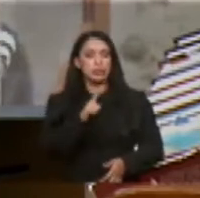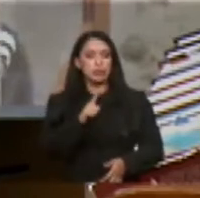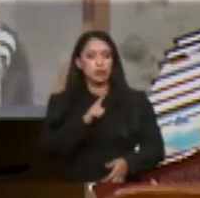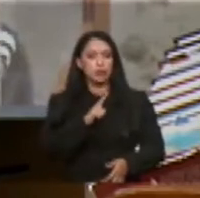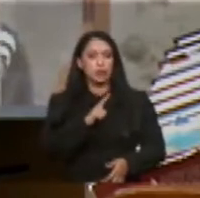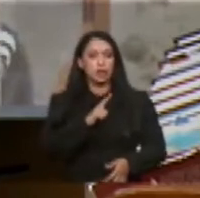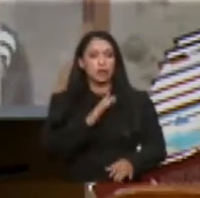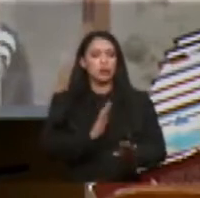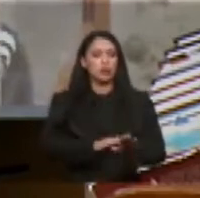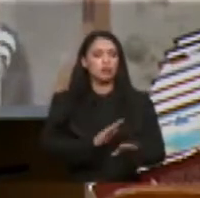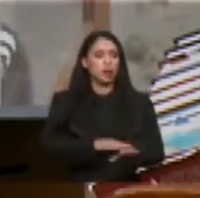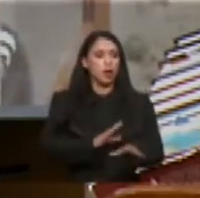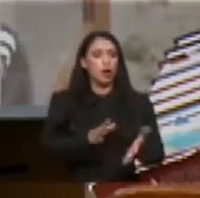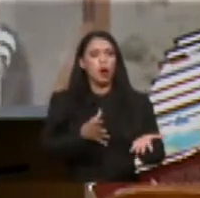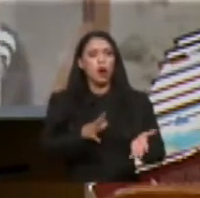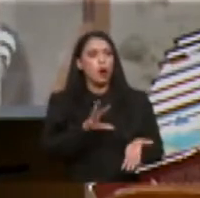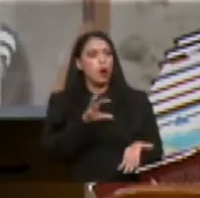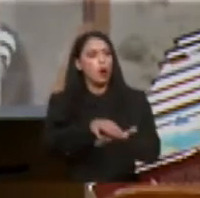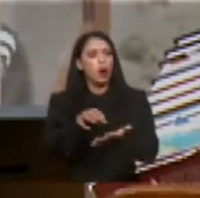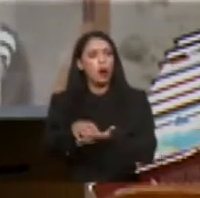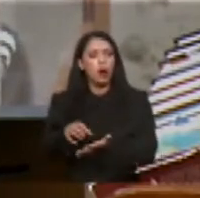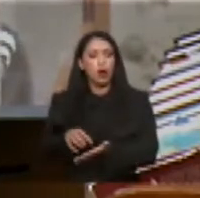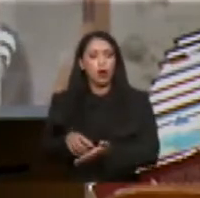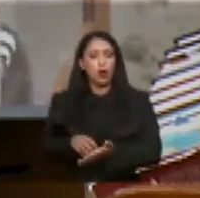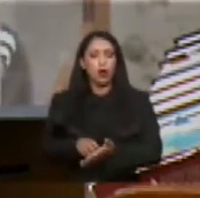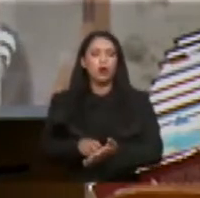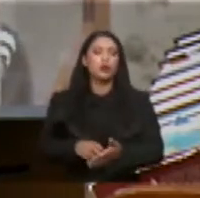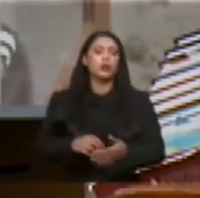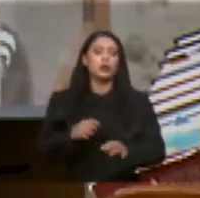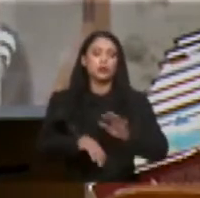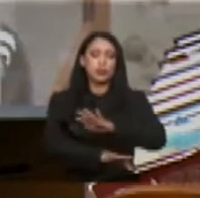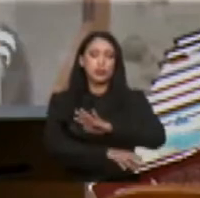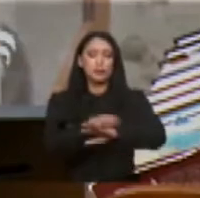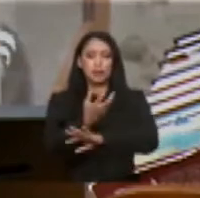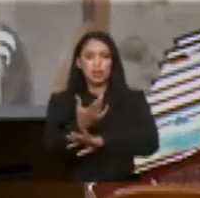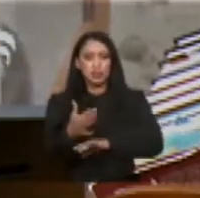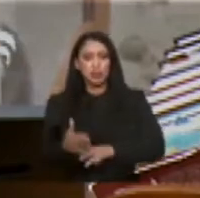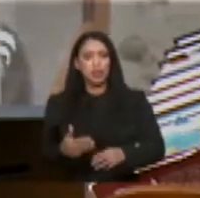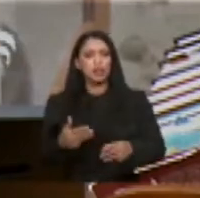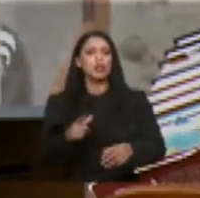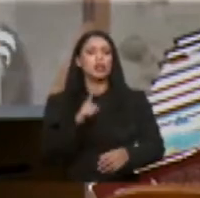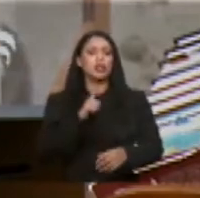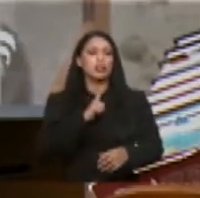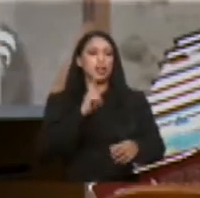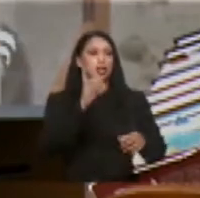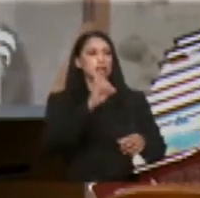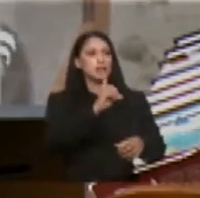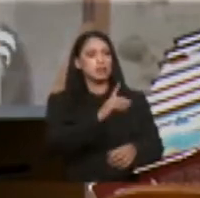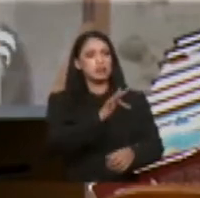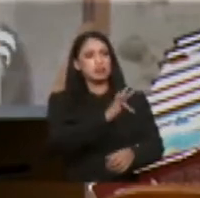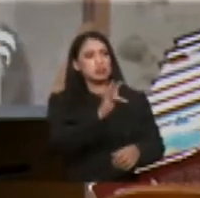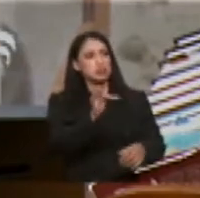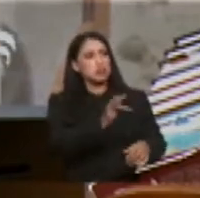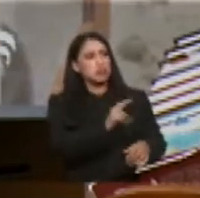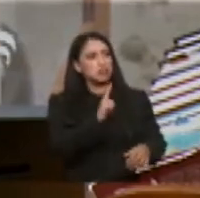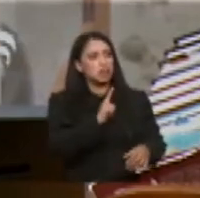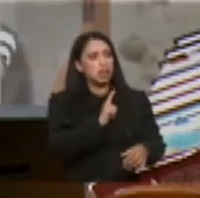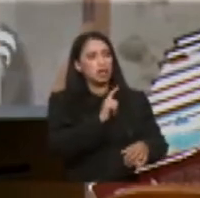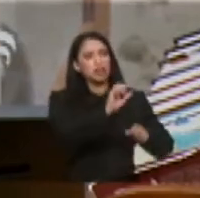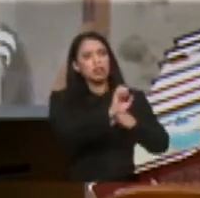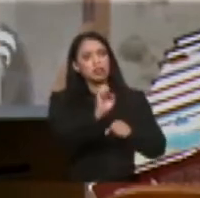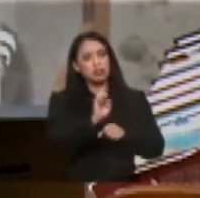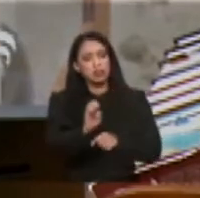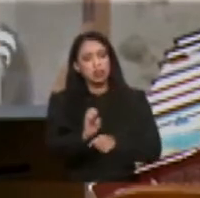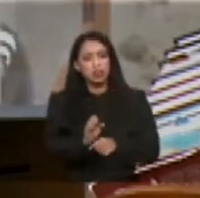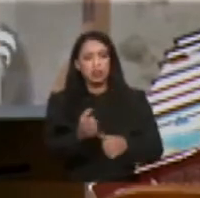estabelecer atribuições de órgãos ambientais estaduais e distritais, assim como do Ministério do Meio Ambiente. Quanto ao mérito, a